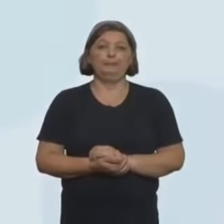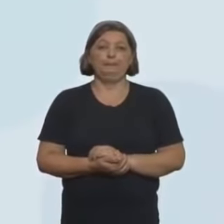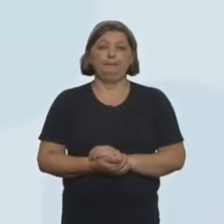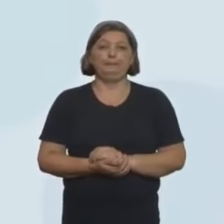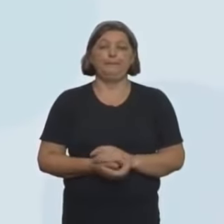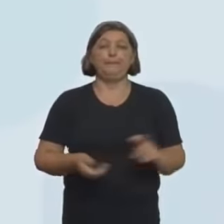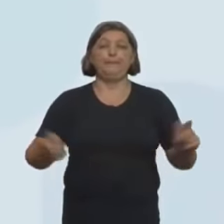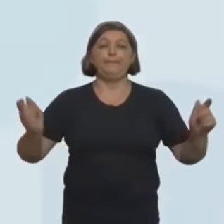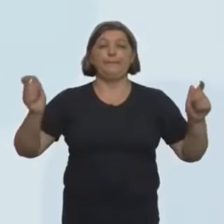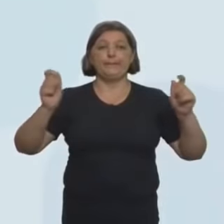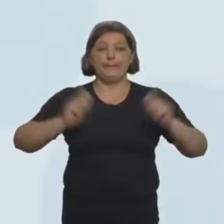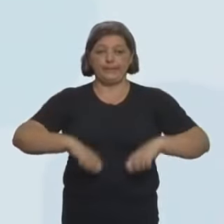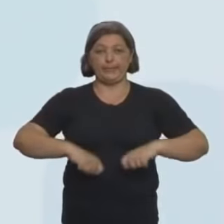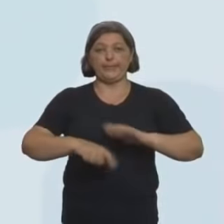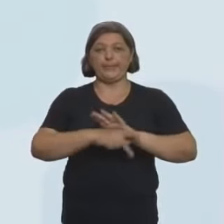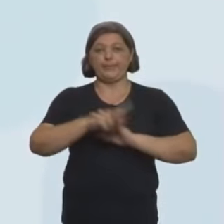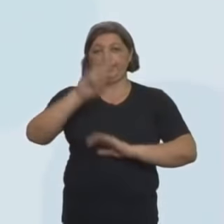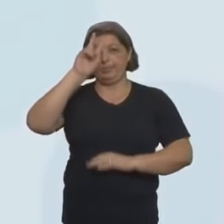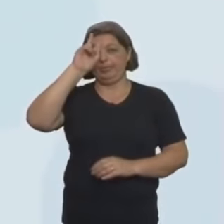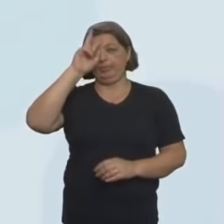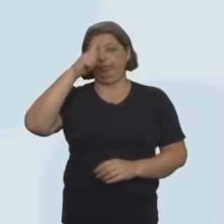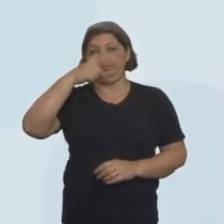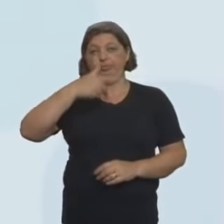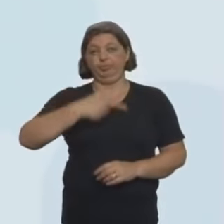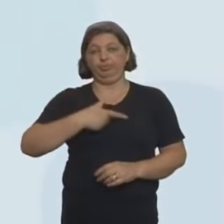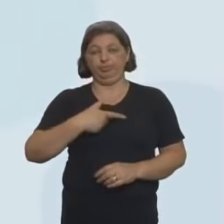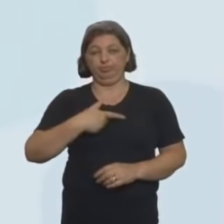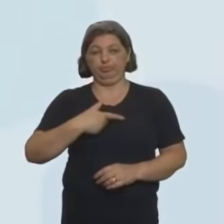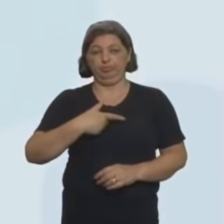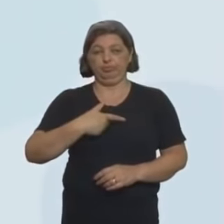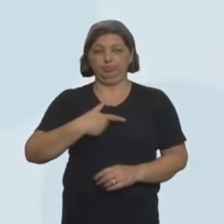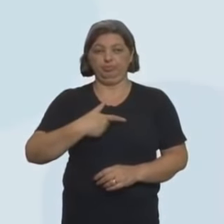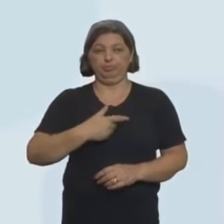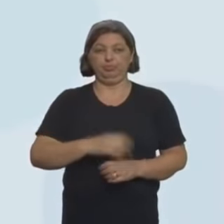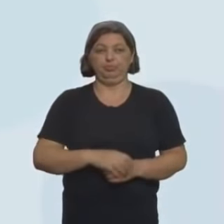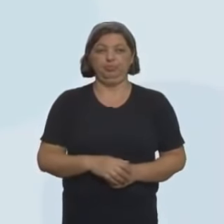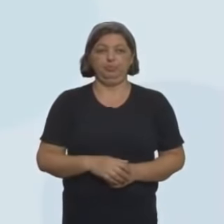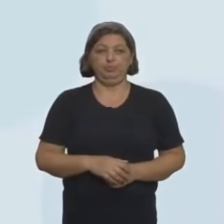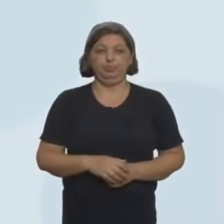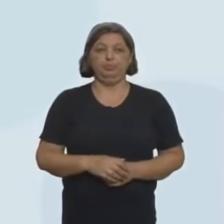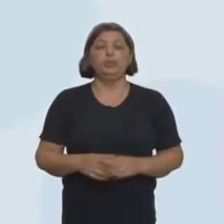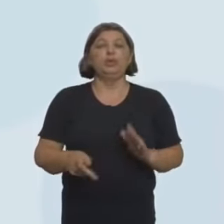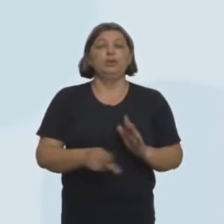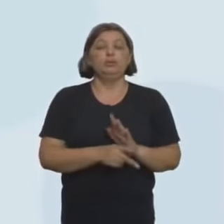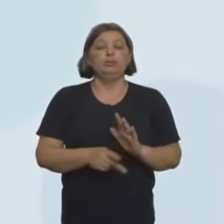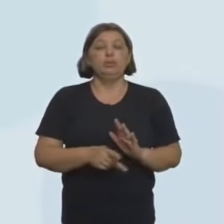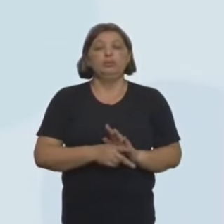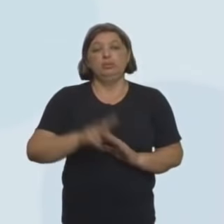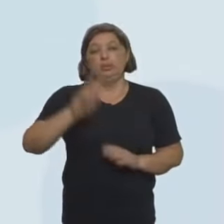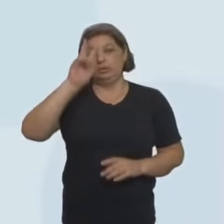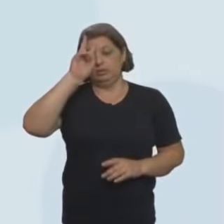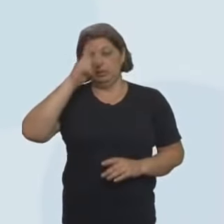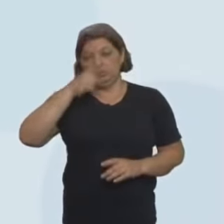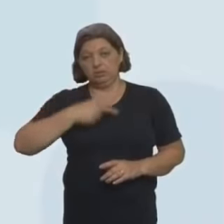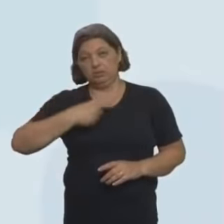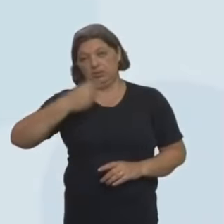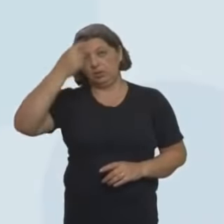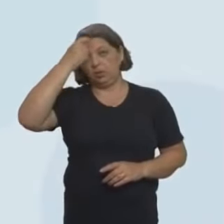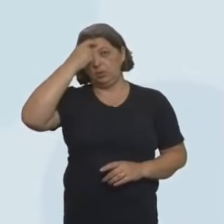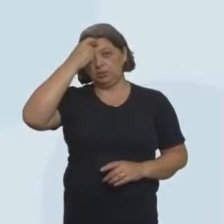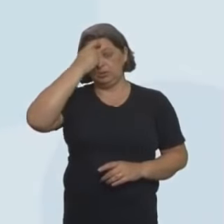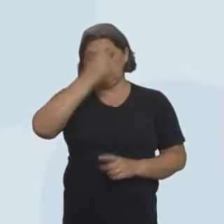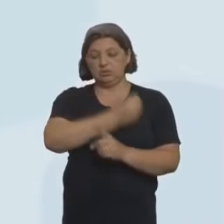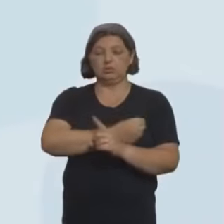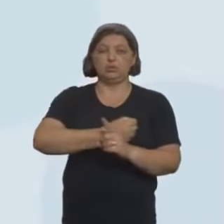competências interpessoais, né? E aí, as interpessoais, a gente está falando aí de consciência